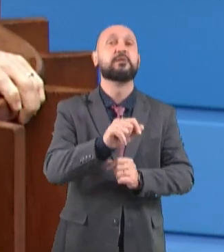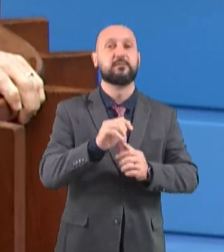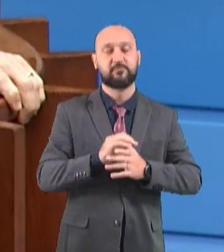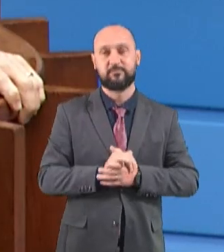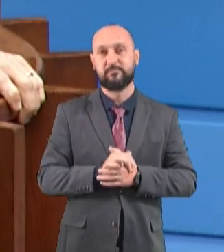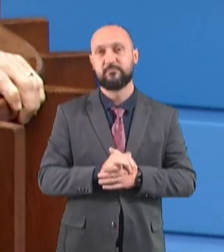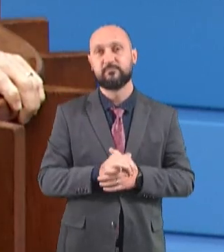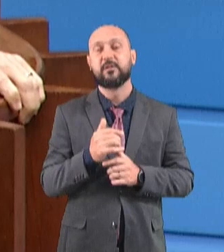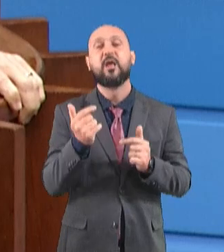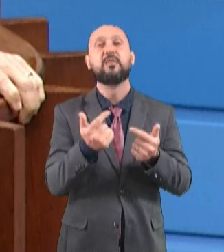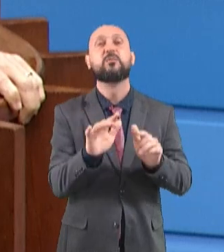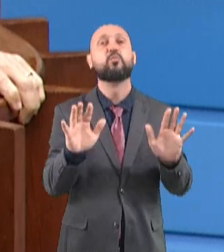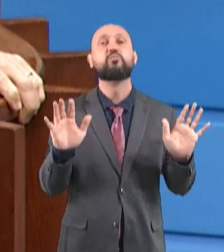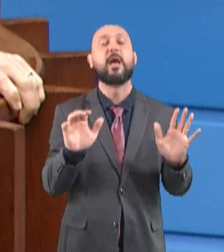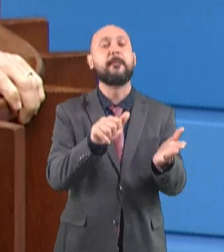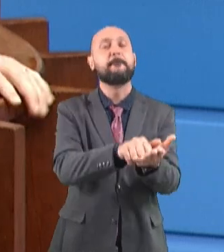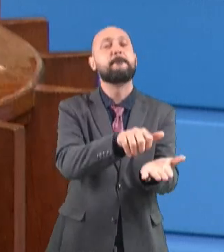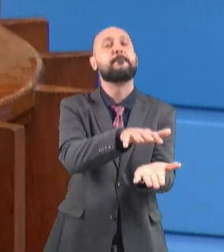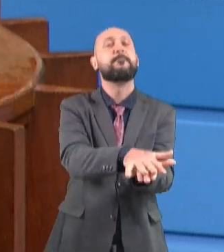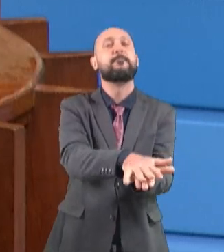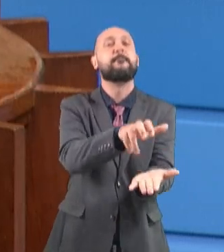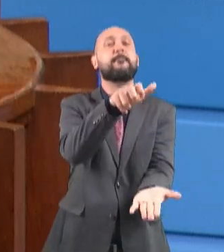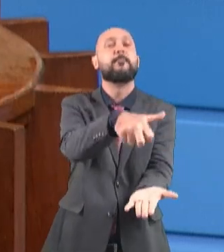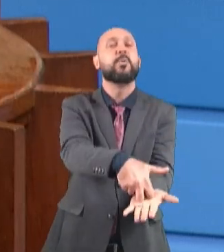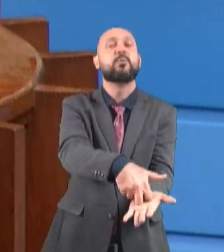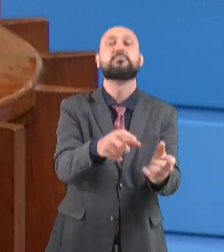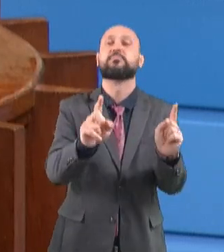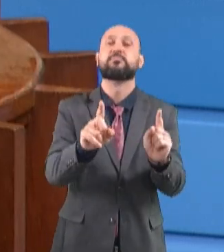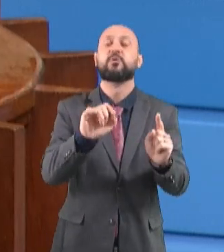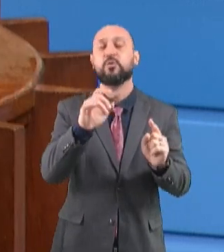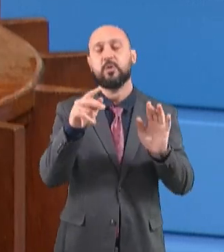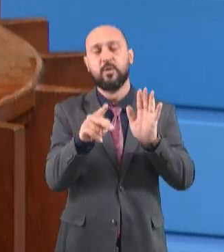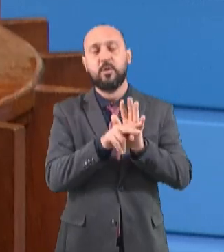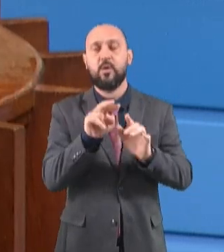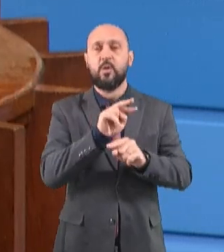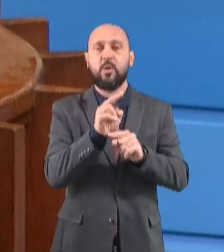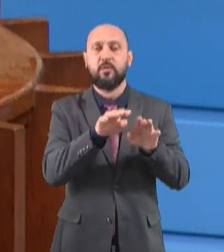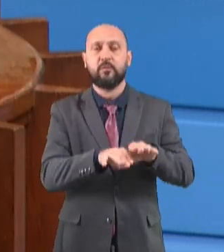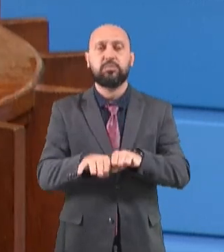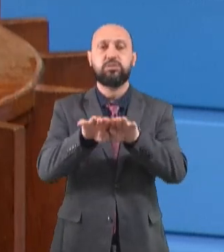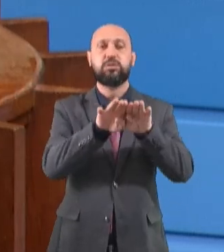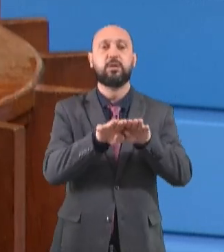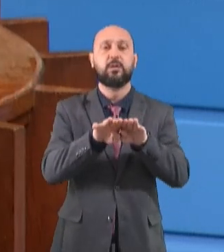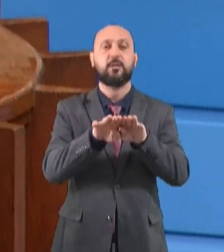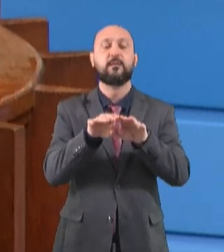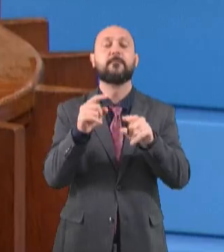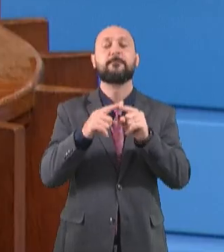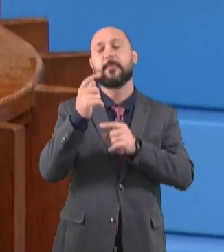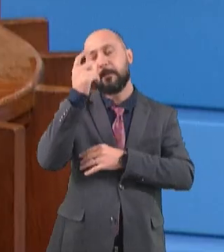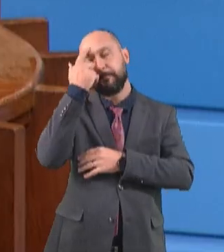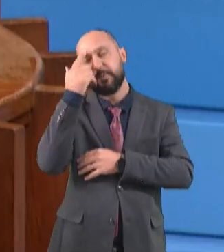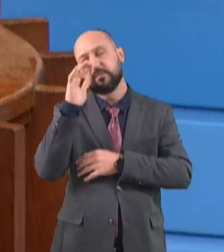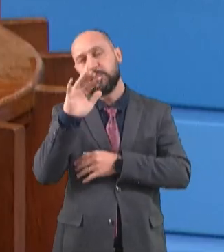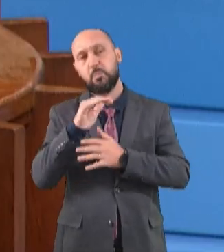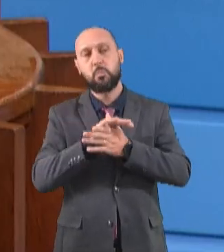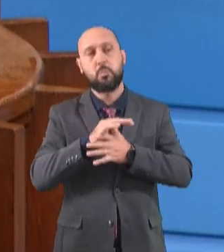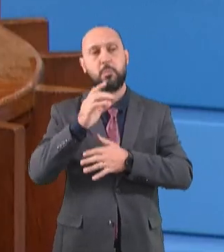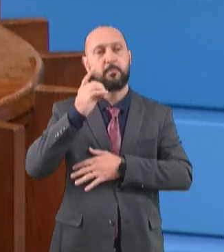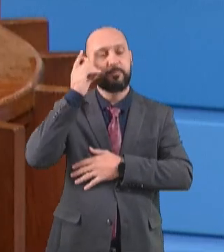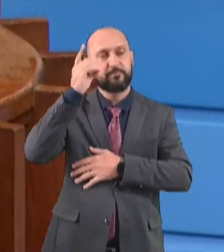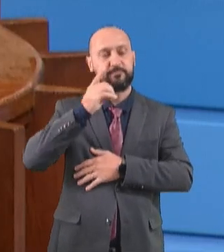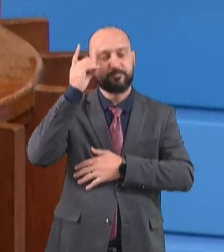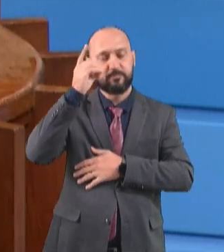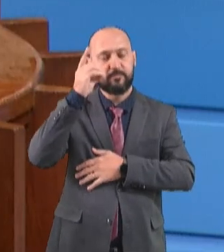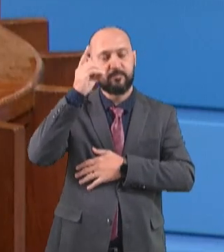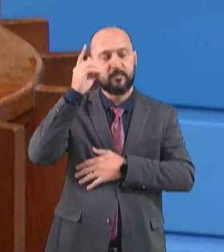contribuinte. Não haverá punição, apenas um tratamento igual. Porque, pensa bem, o deputado